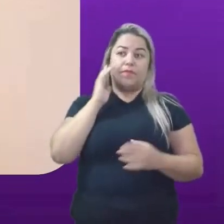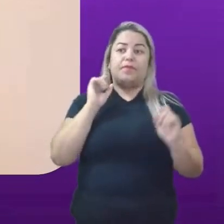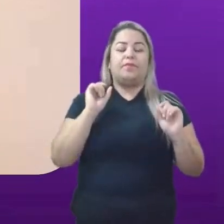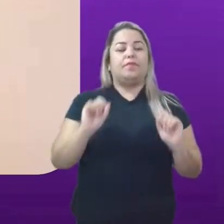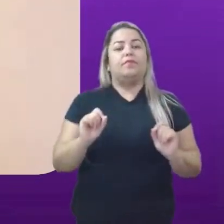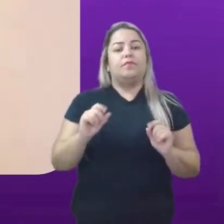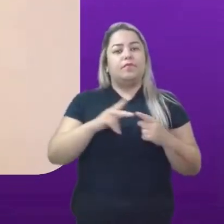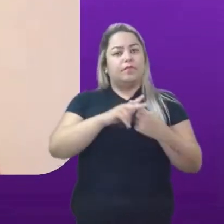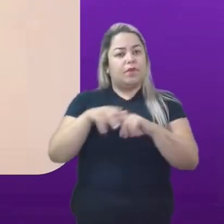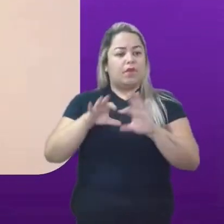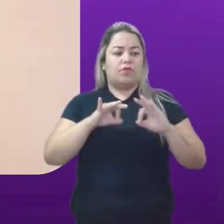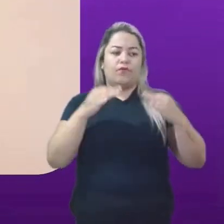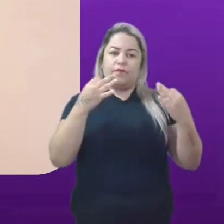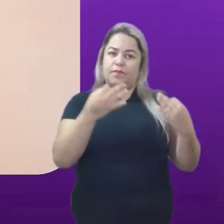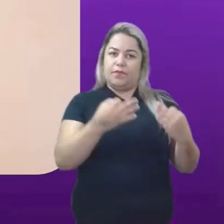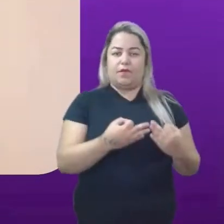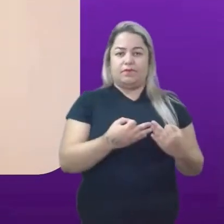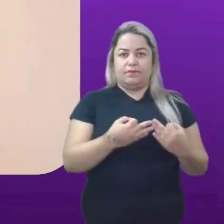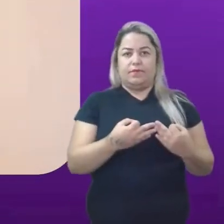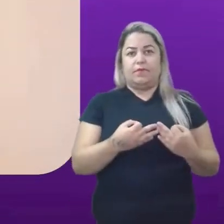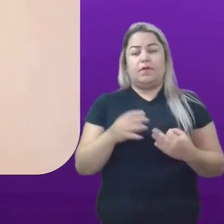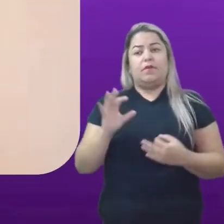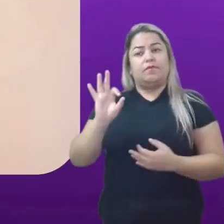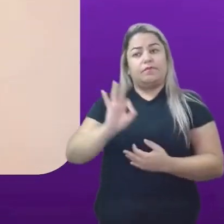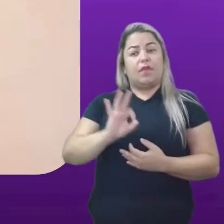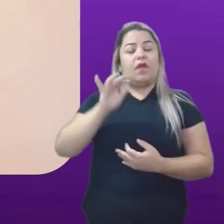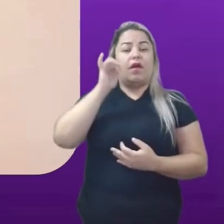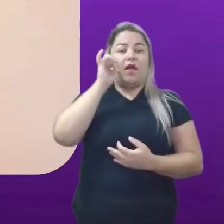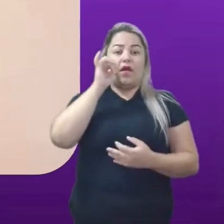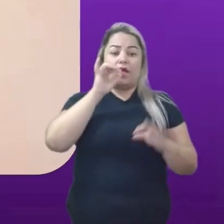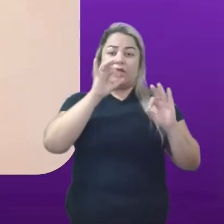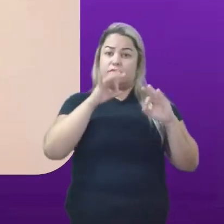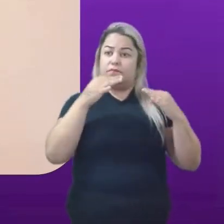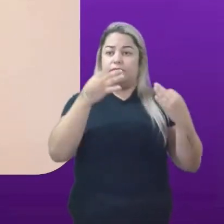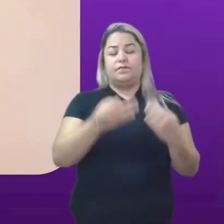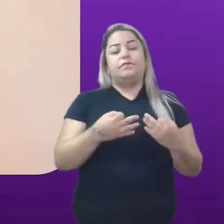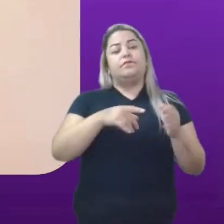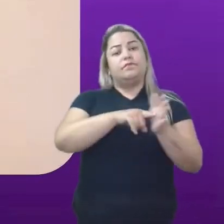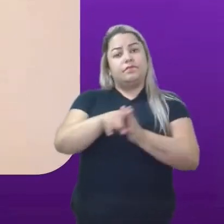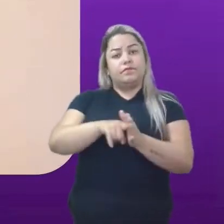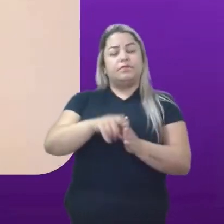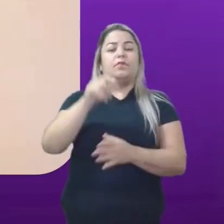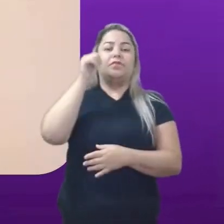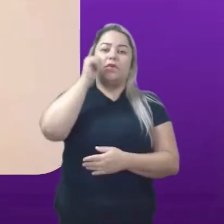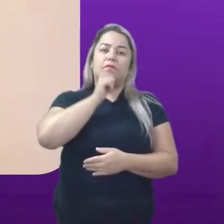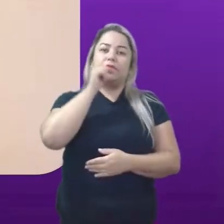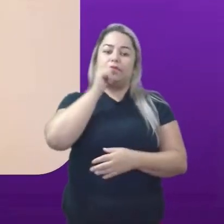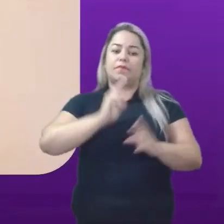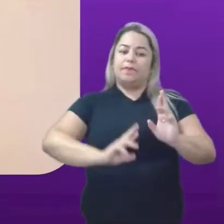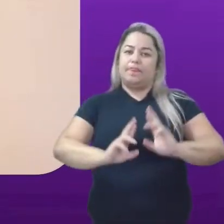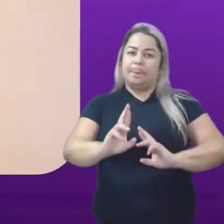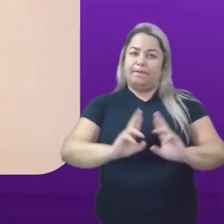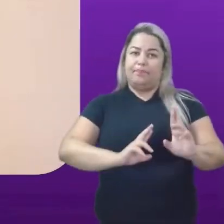desses arranjos familiares, né, a maioria das famílias também ainda são chefiadas por mulheres, então essa